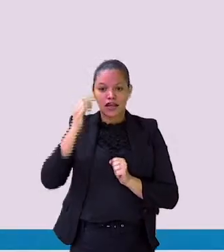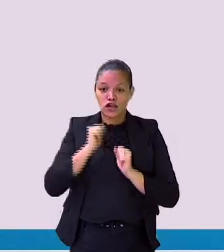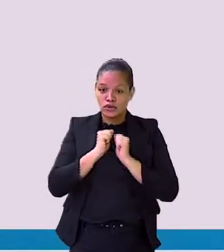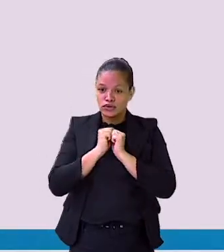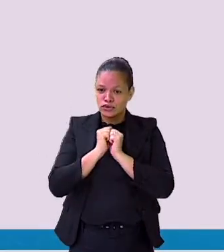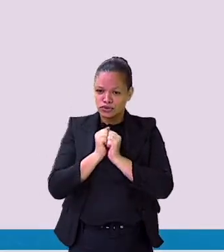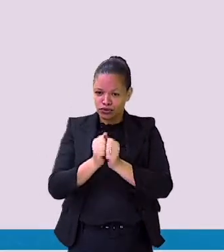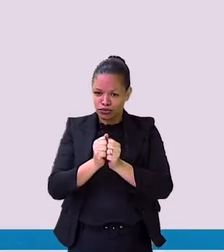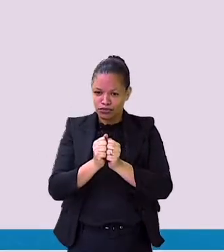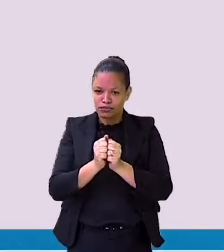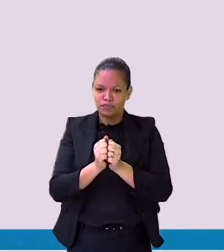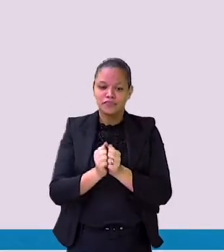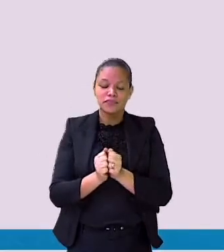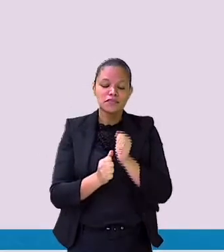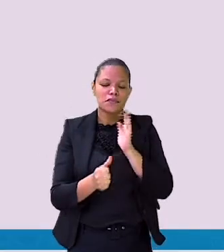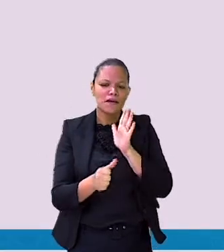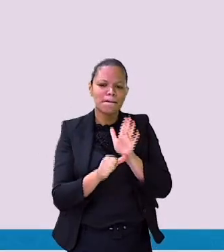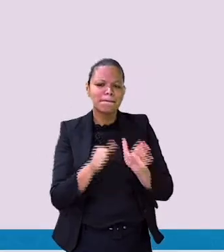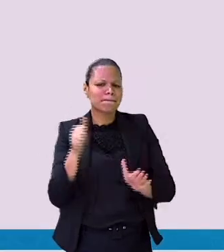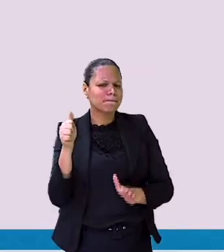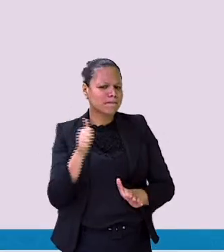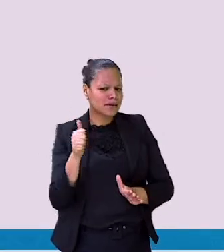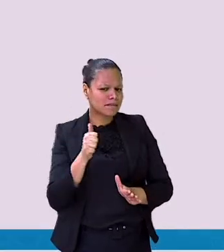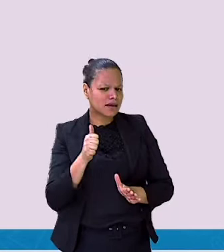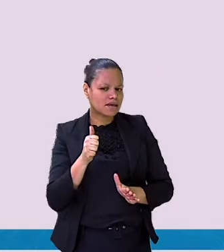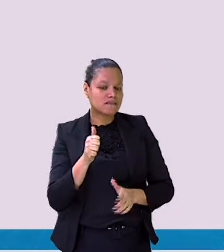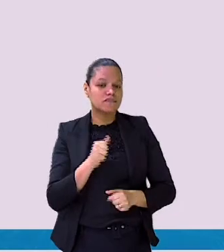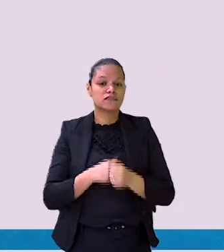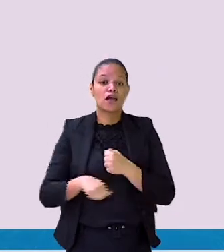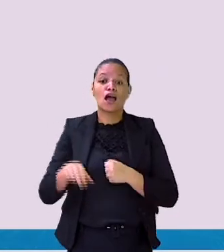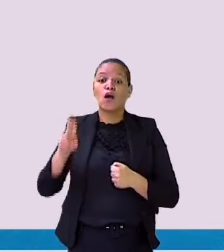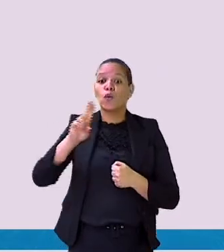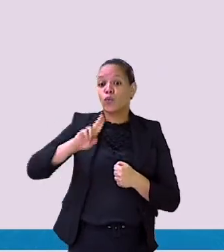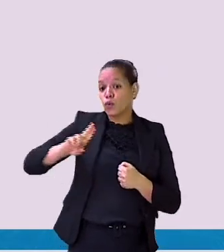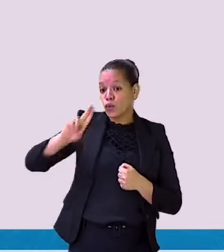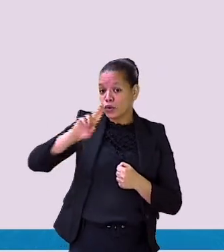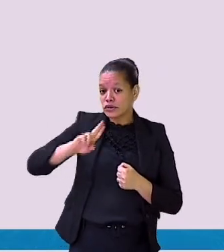primeiro tipo que a gente mais utiliza, tá? É o mais